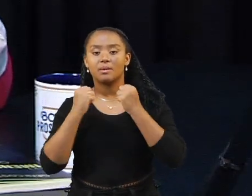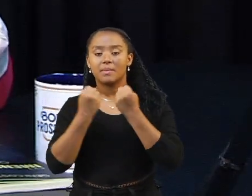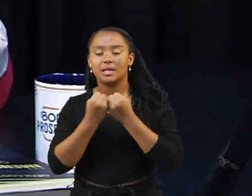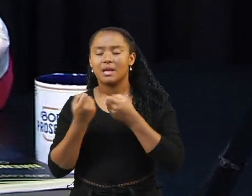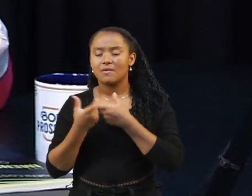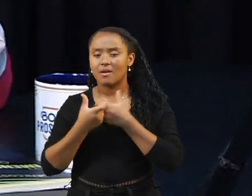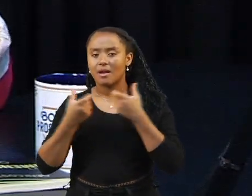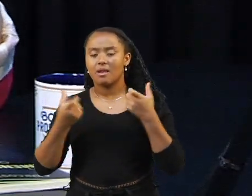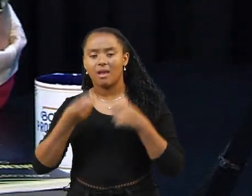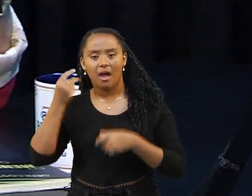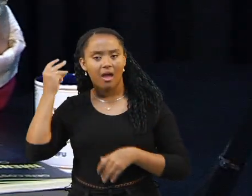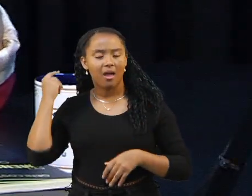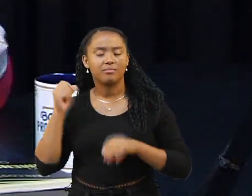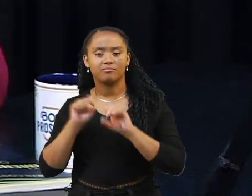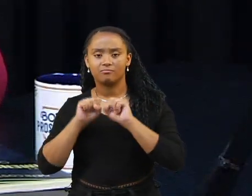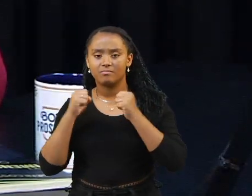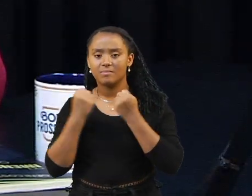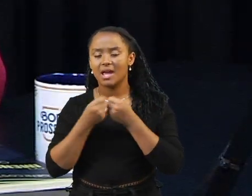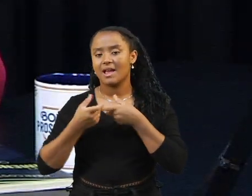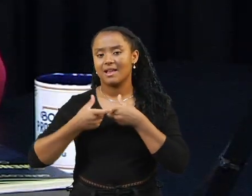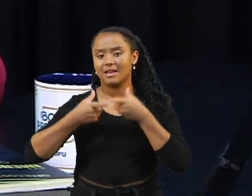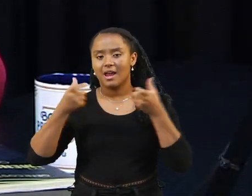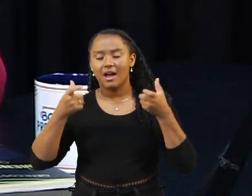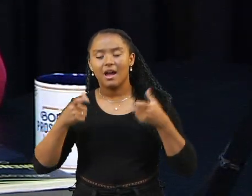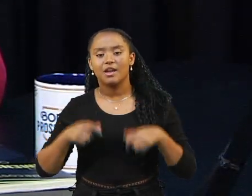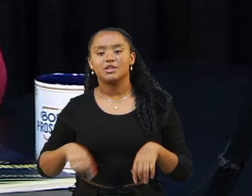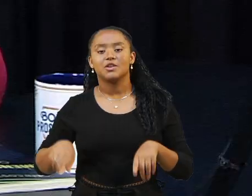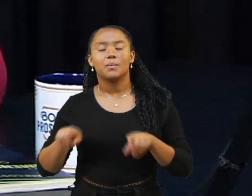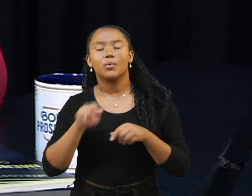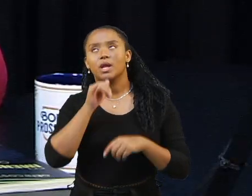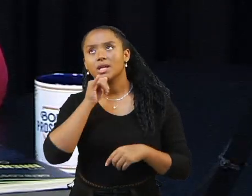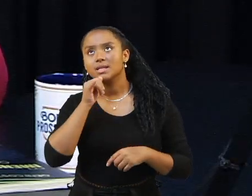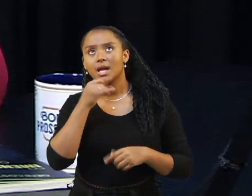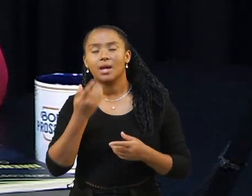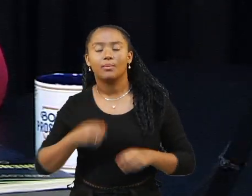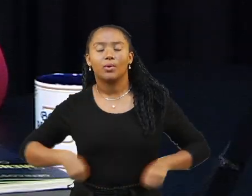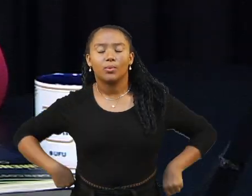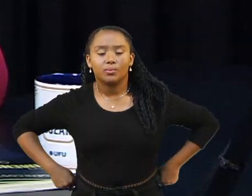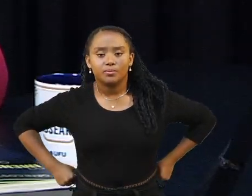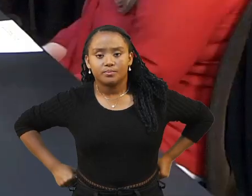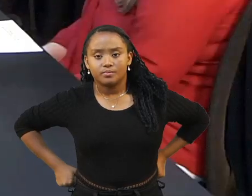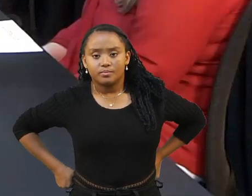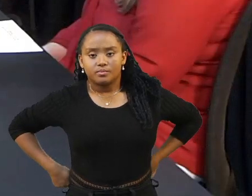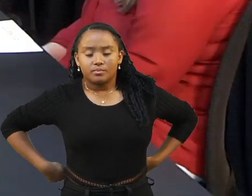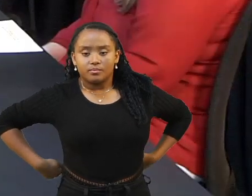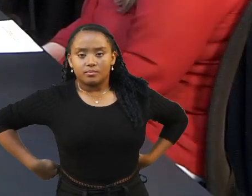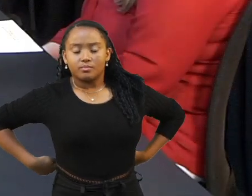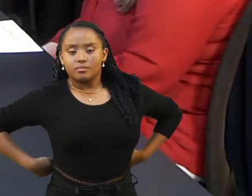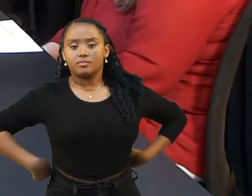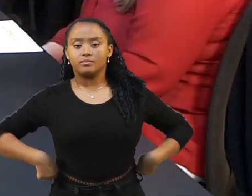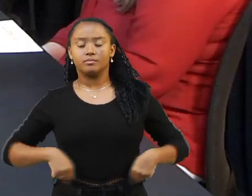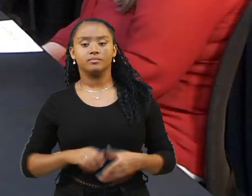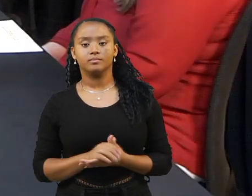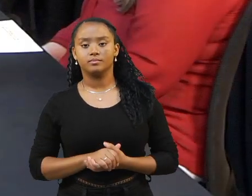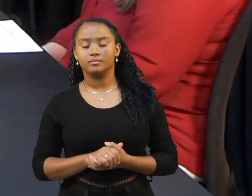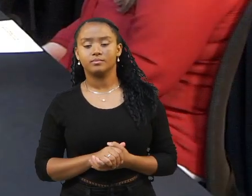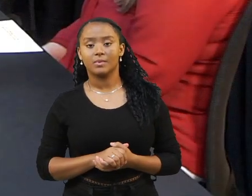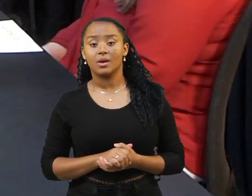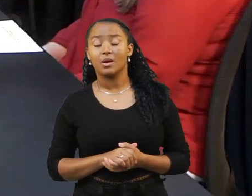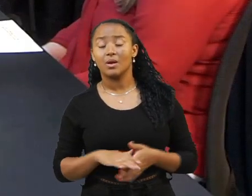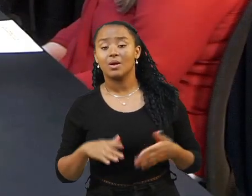gente fez um seminário bem grande na época. A gente fez, por exemplo,